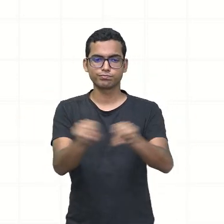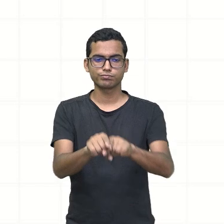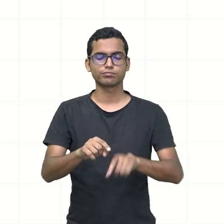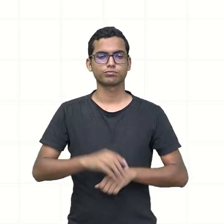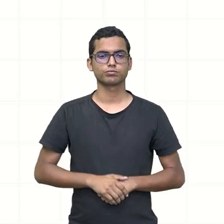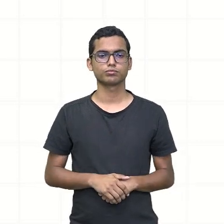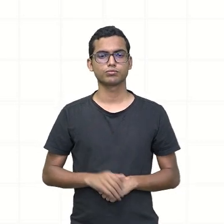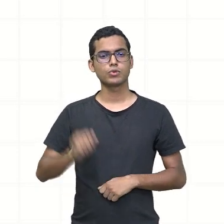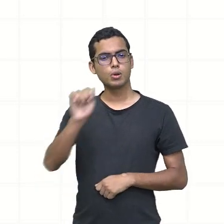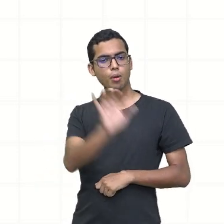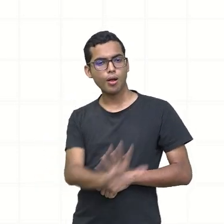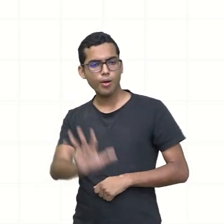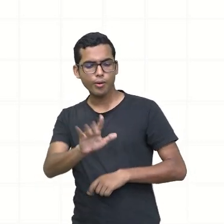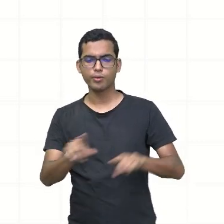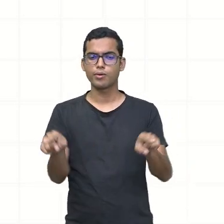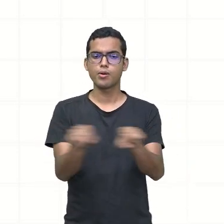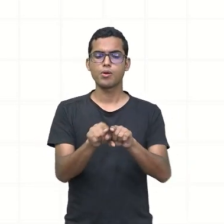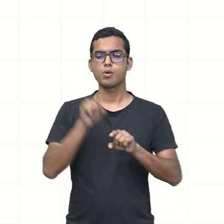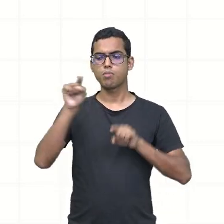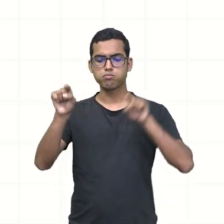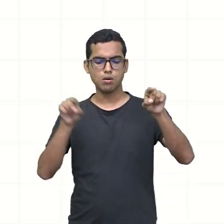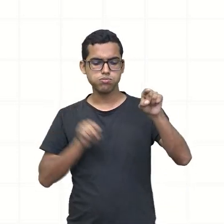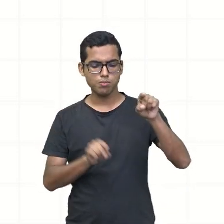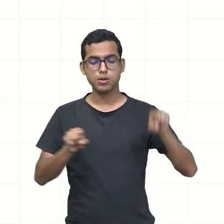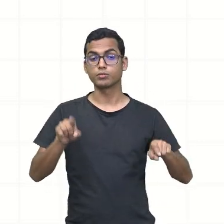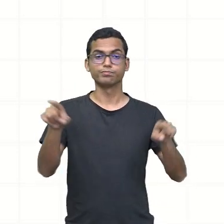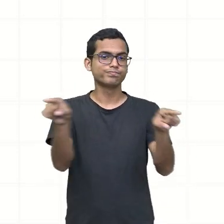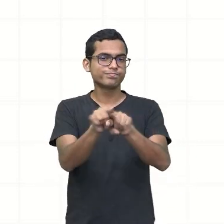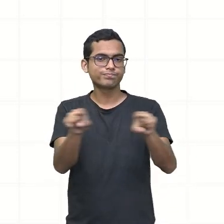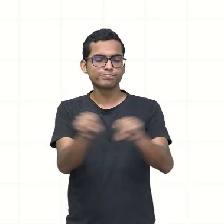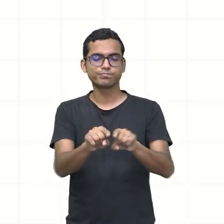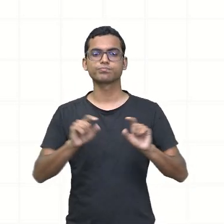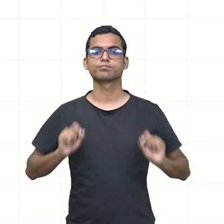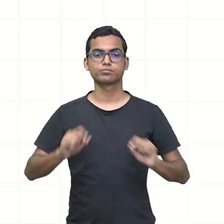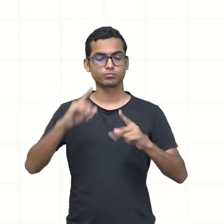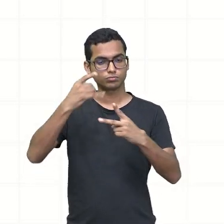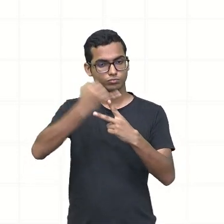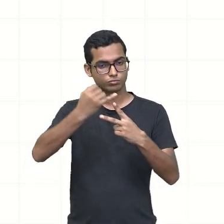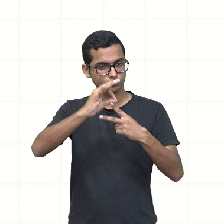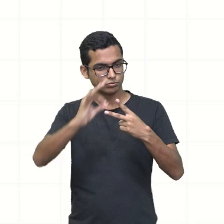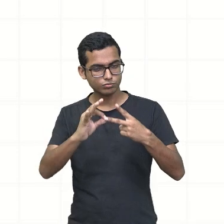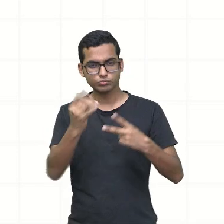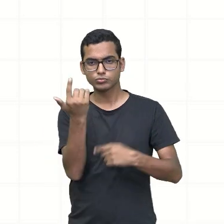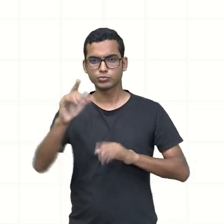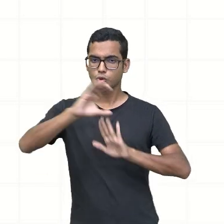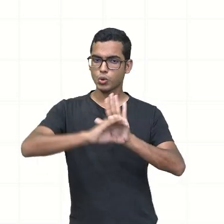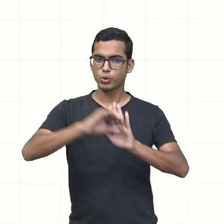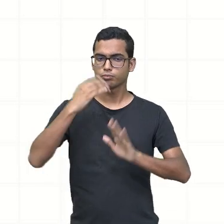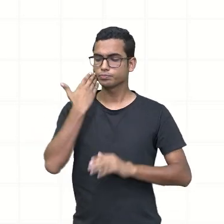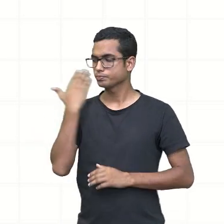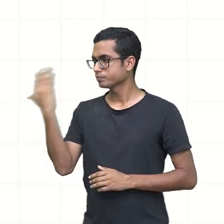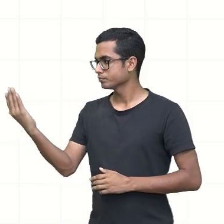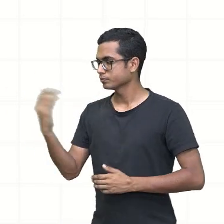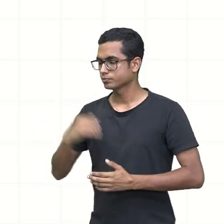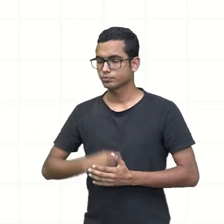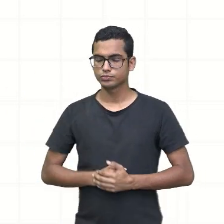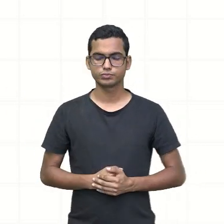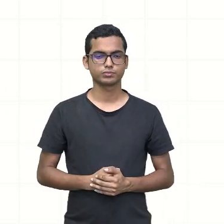plano cartesiano e os polígonos, tá legal? Vejam só aí a outra definição que nós temos. Acompanhe aí.